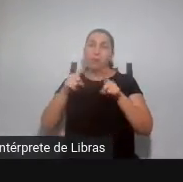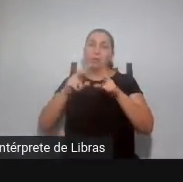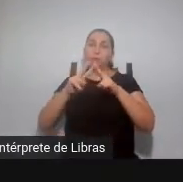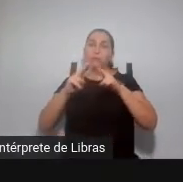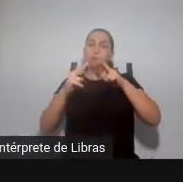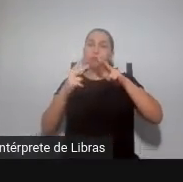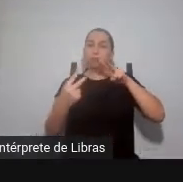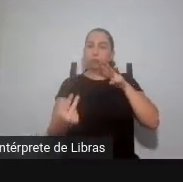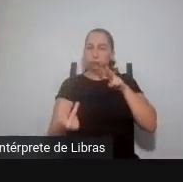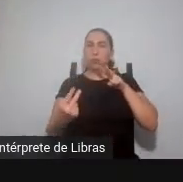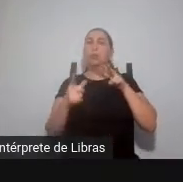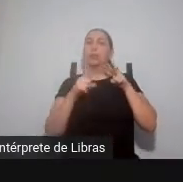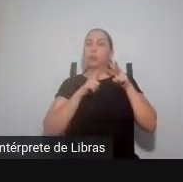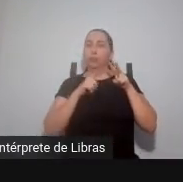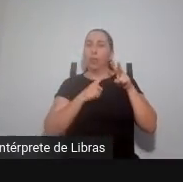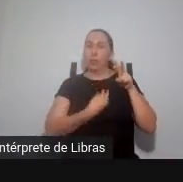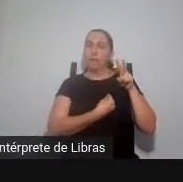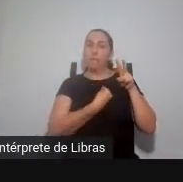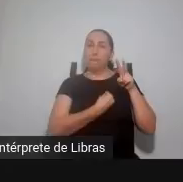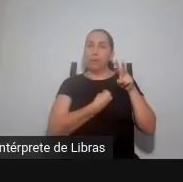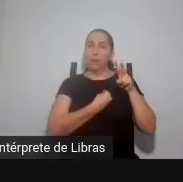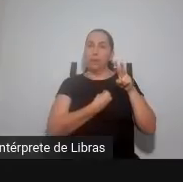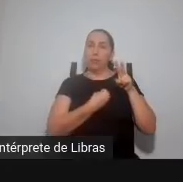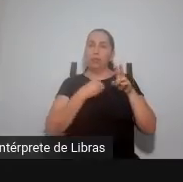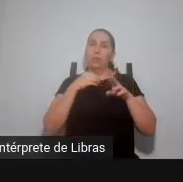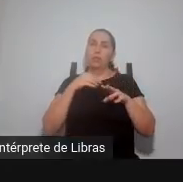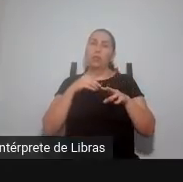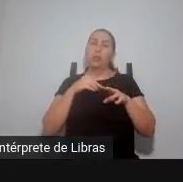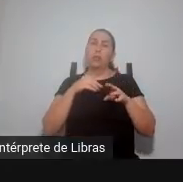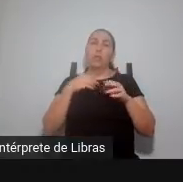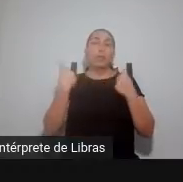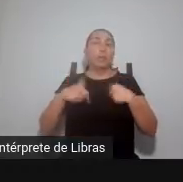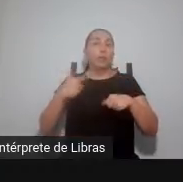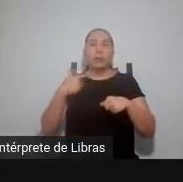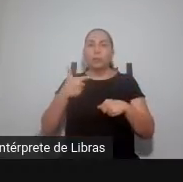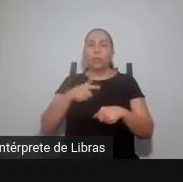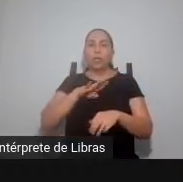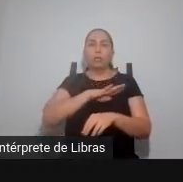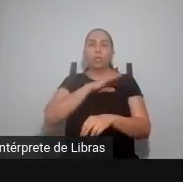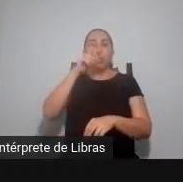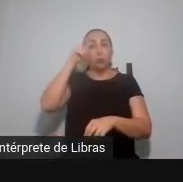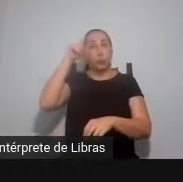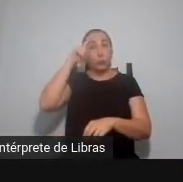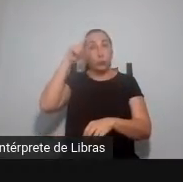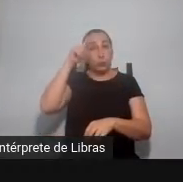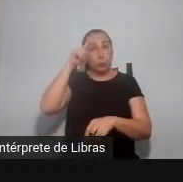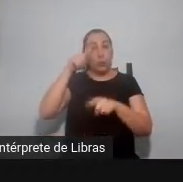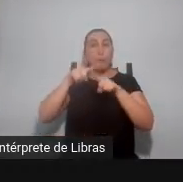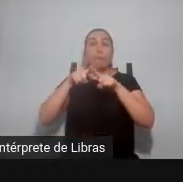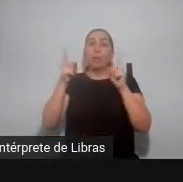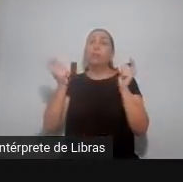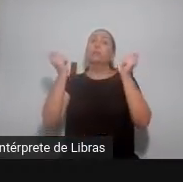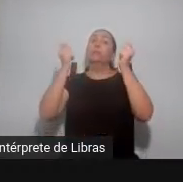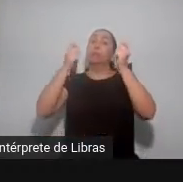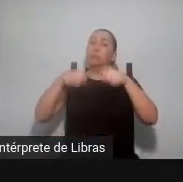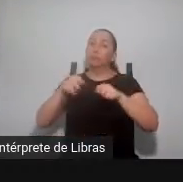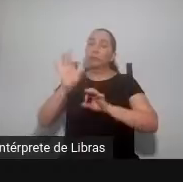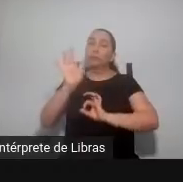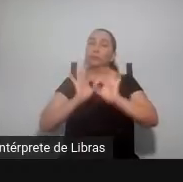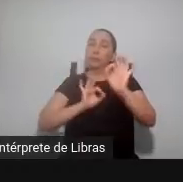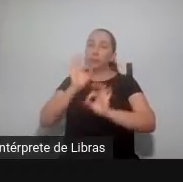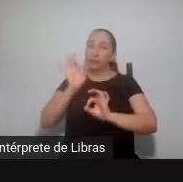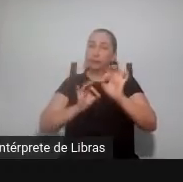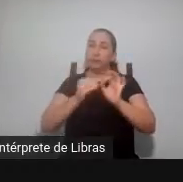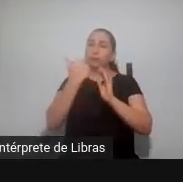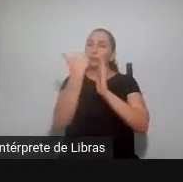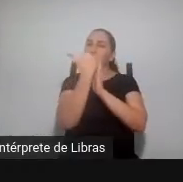significa que a gente não possa fazer nada, tem muita coisa que a gente pode fazer, claro. Como é que isso vai chegar? Como é que